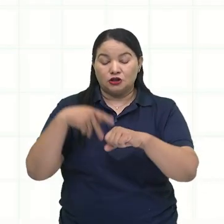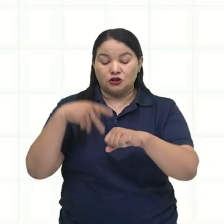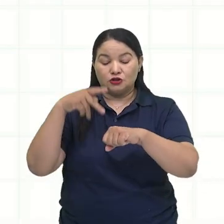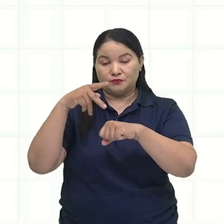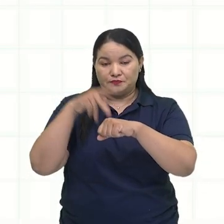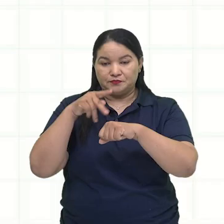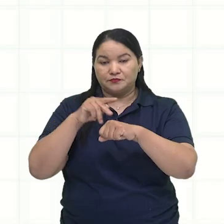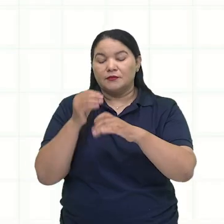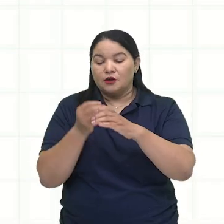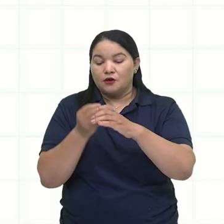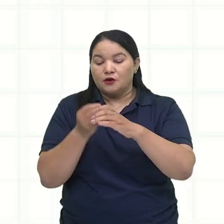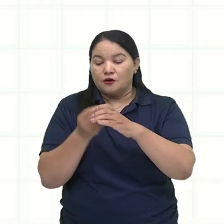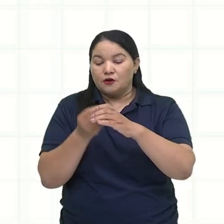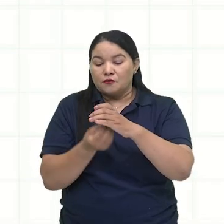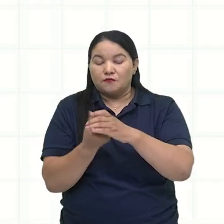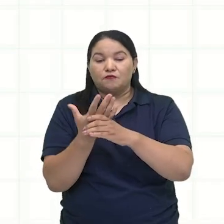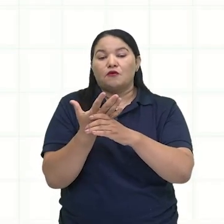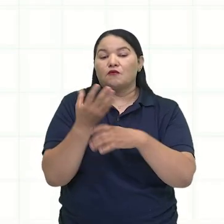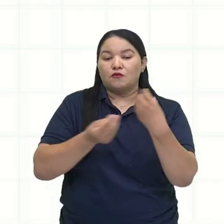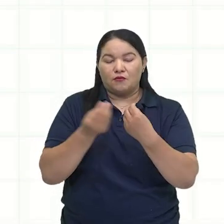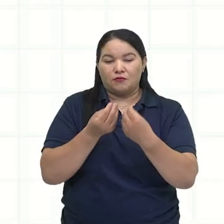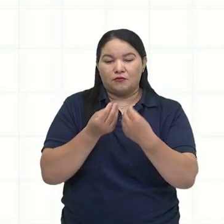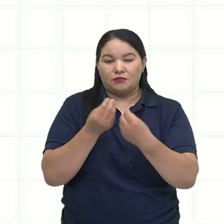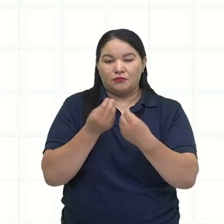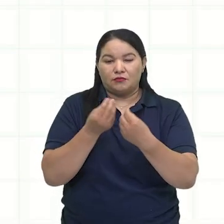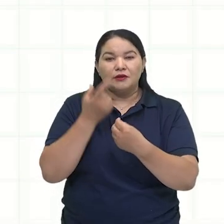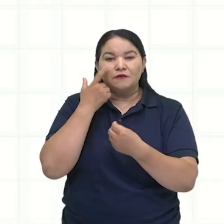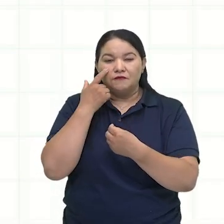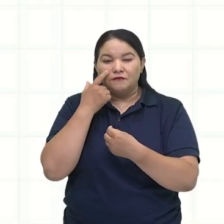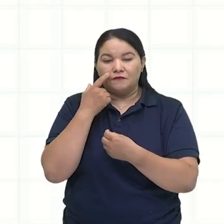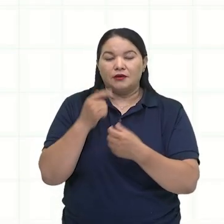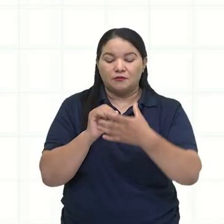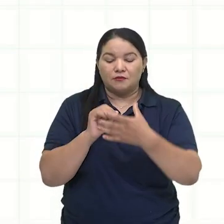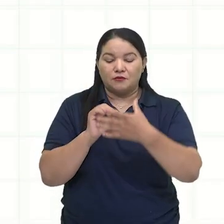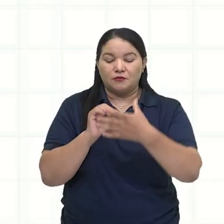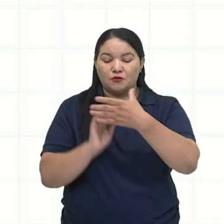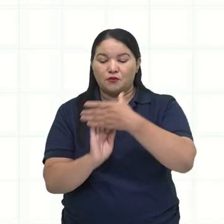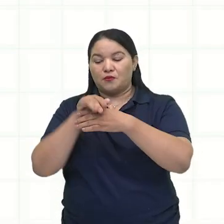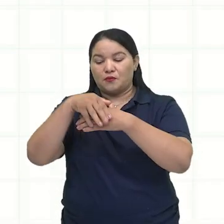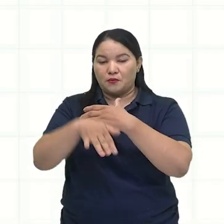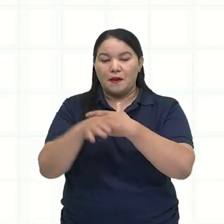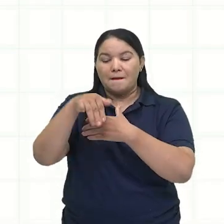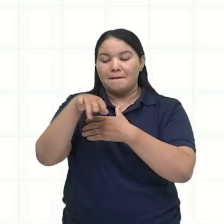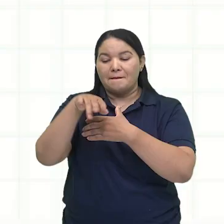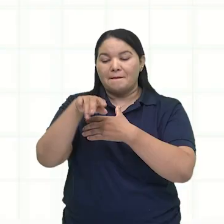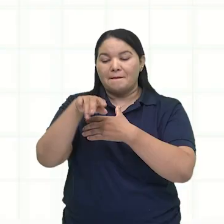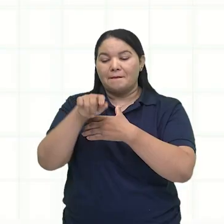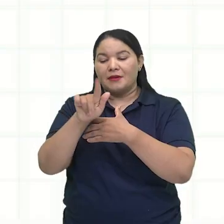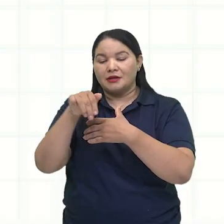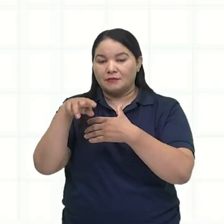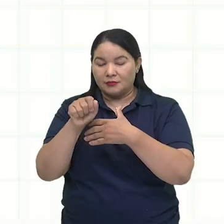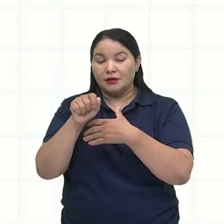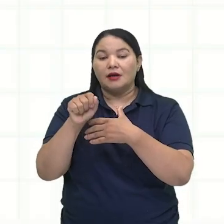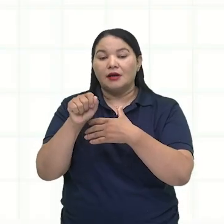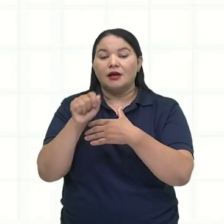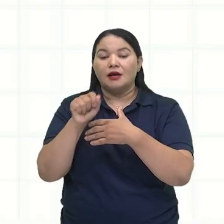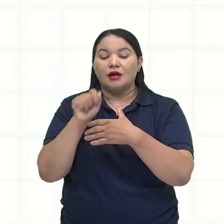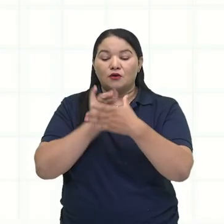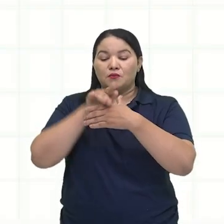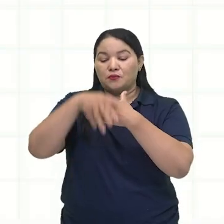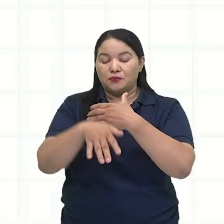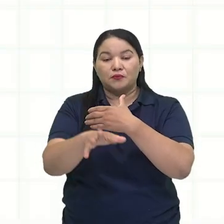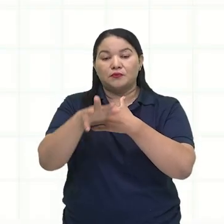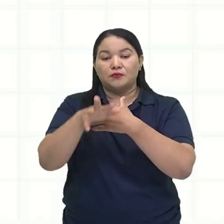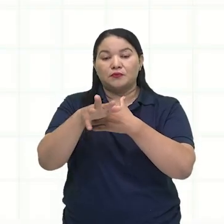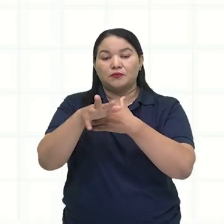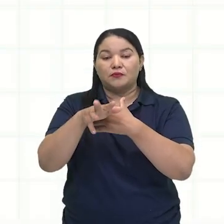ela vai ser formada, olha aqui, o laranja, o magma está saindo, né? Ela vai se resfriar e